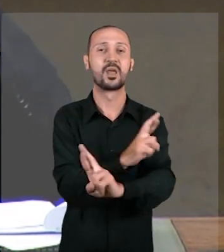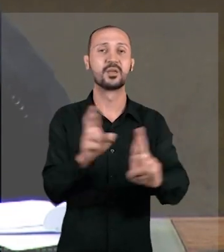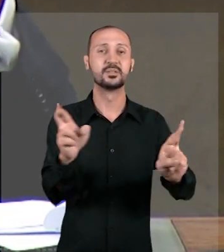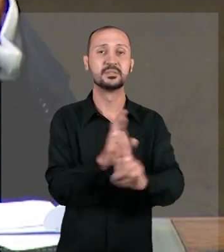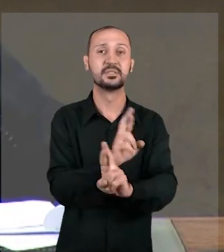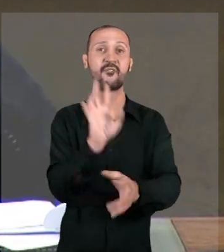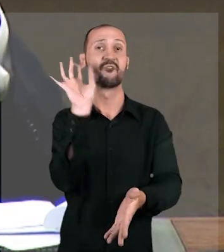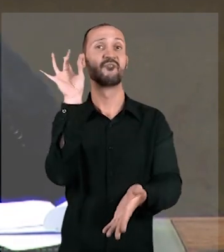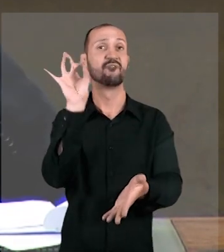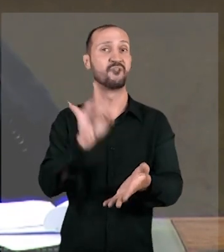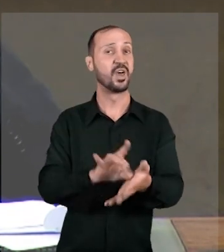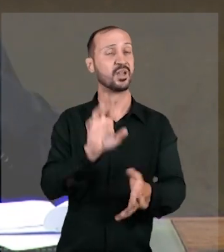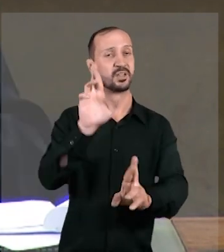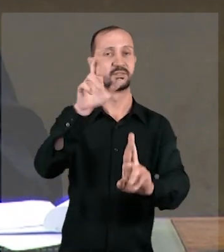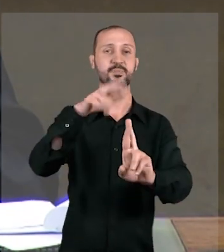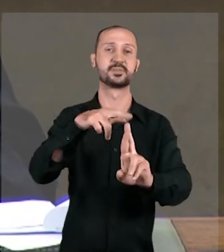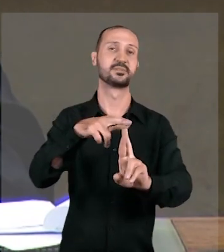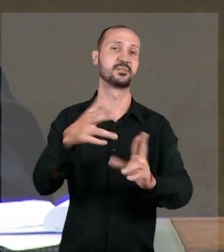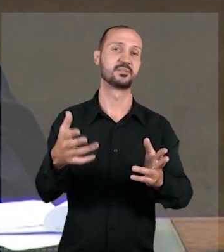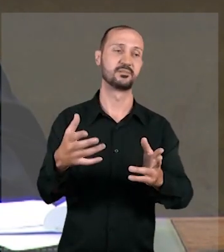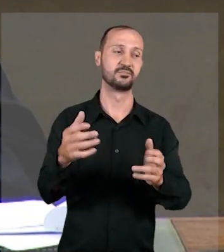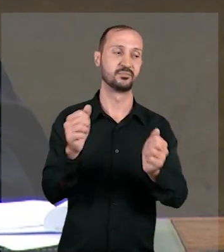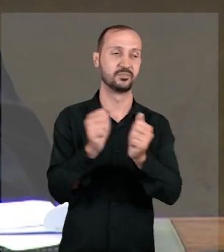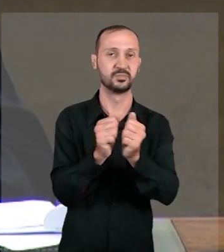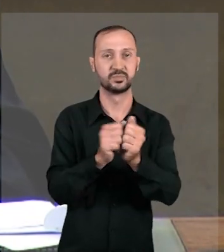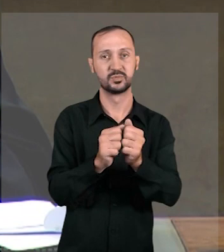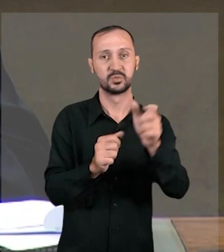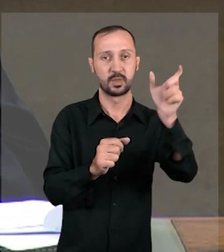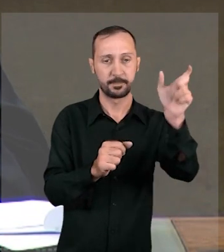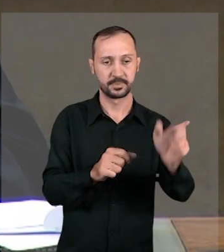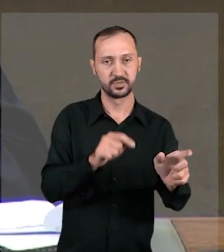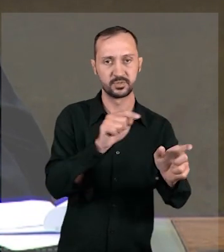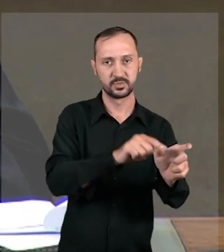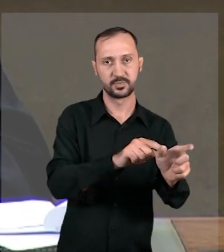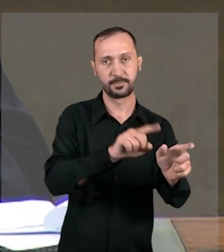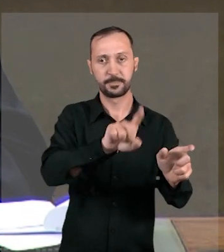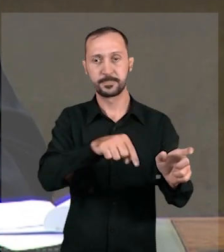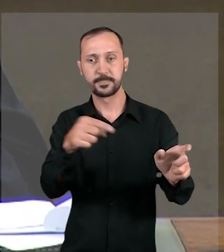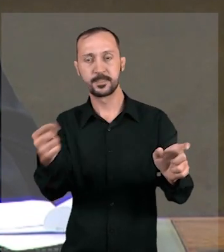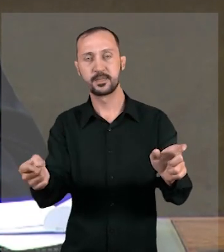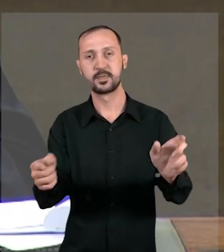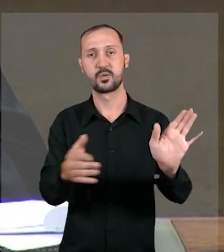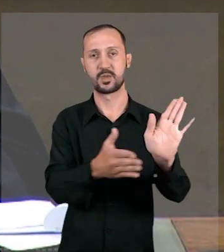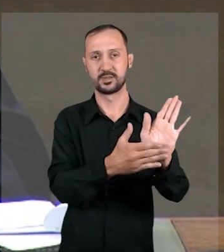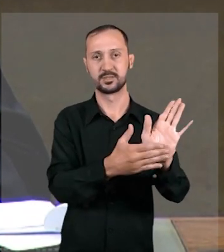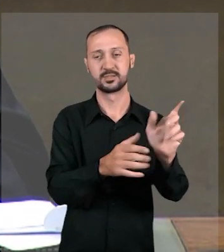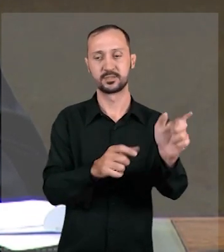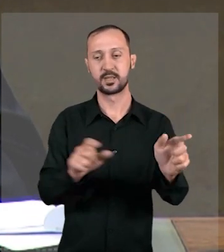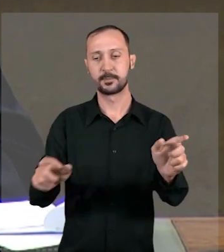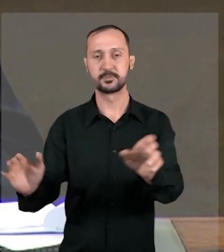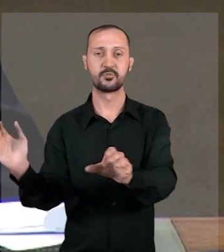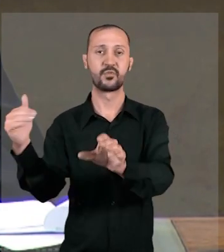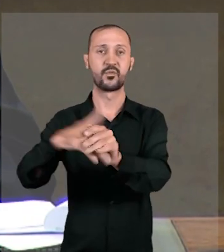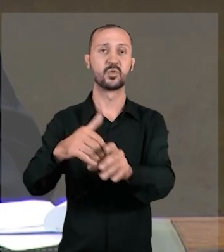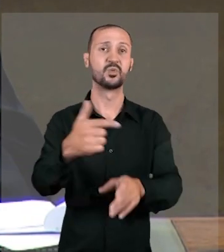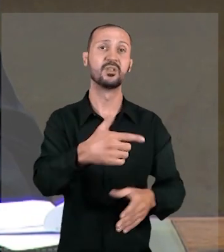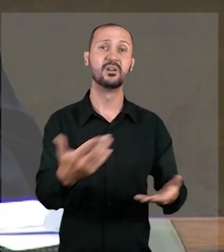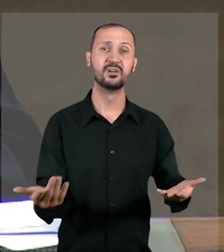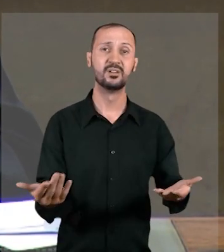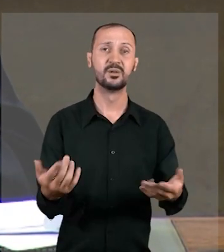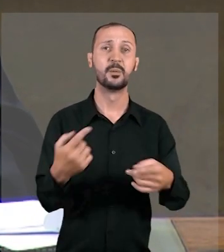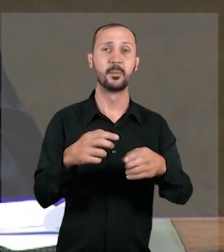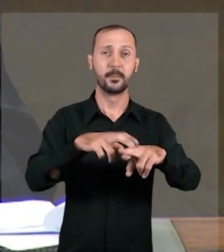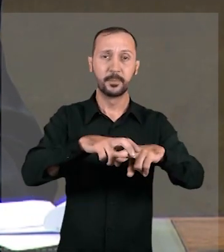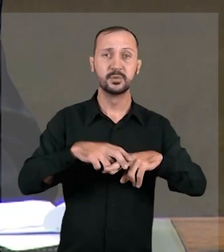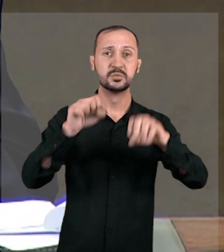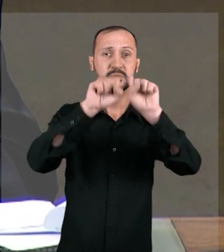de efetiva representação entre o candidato e quem o elegeu. Portanto, o